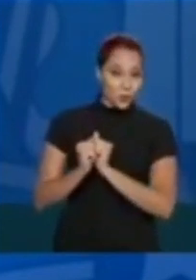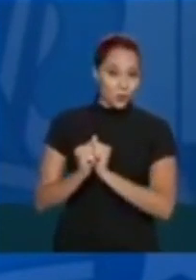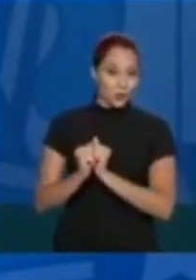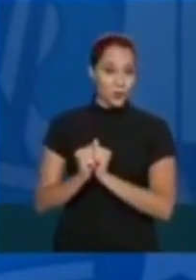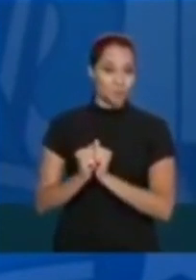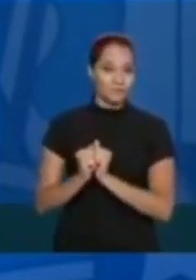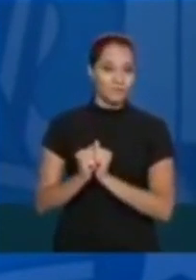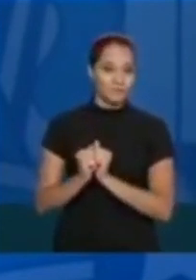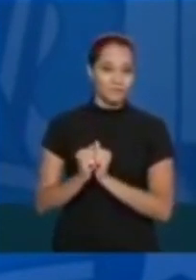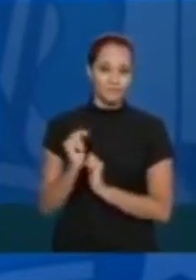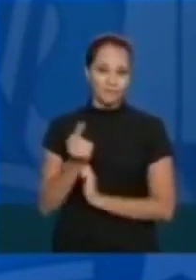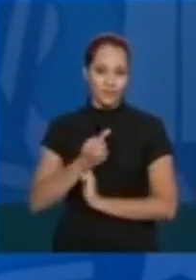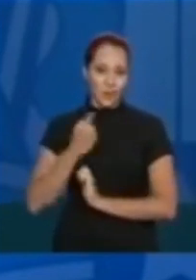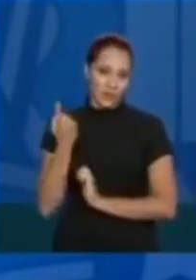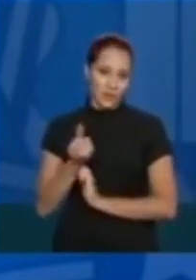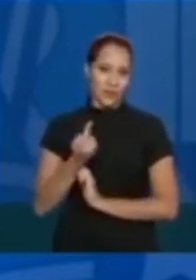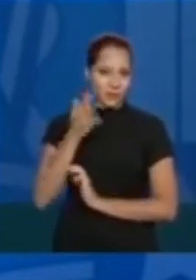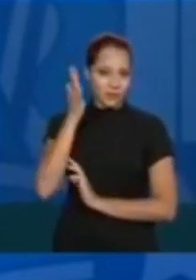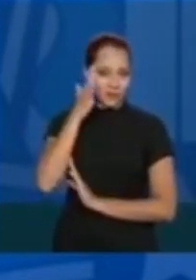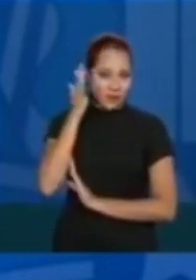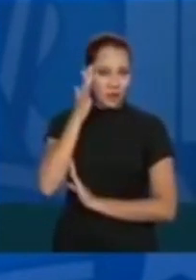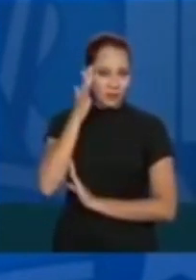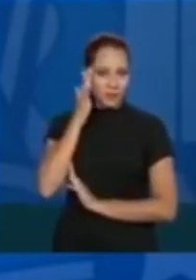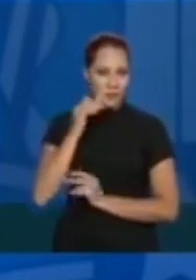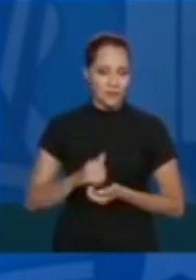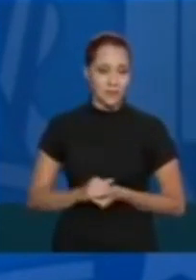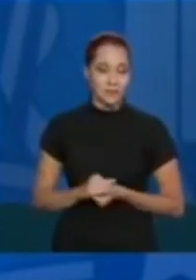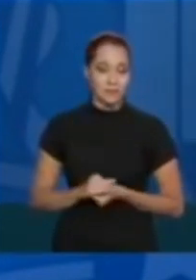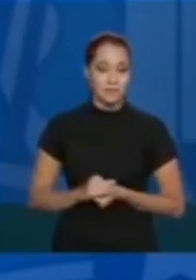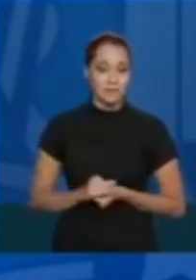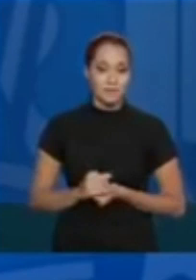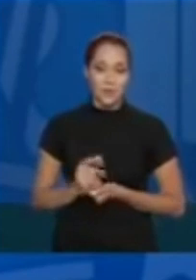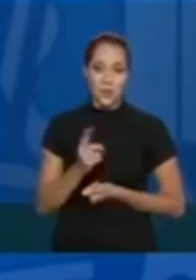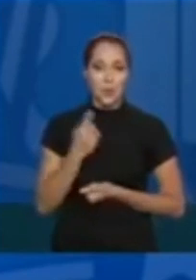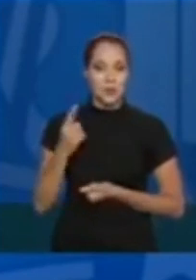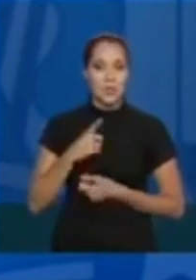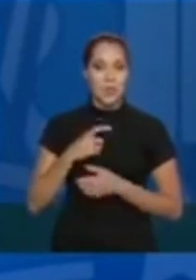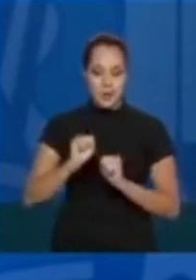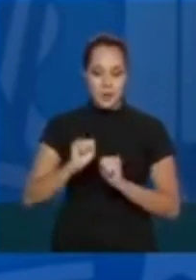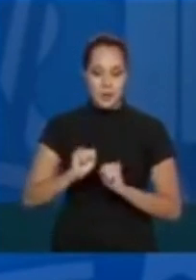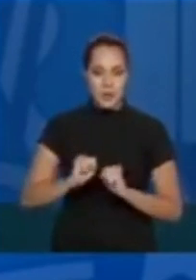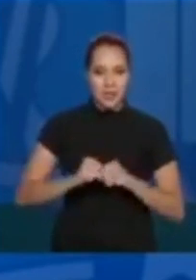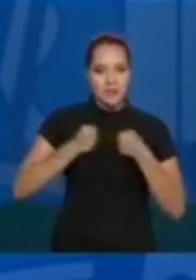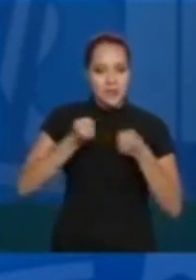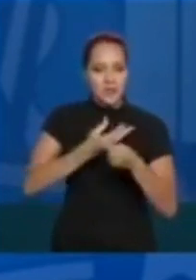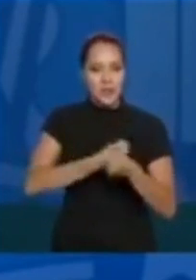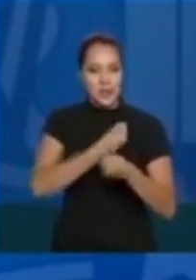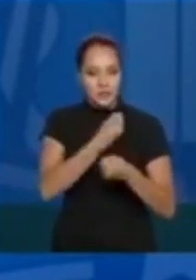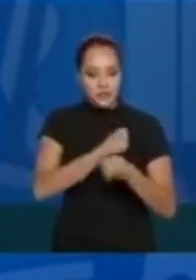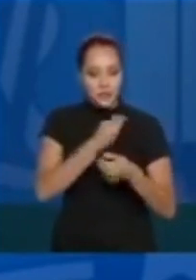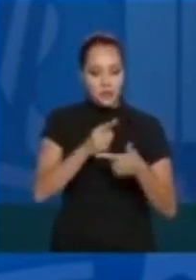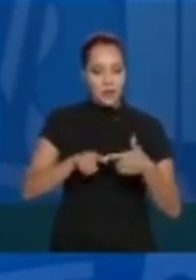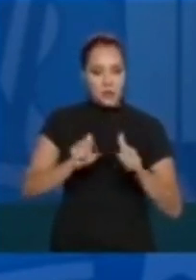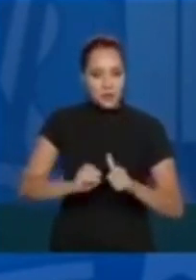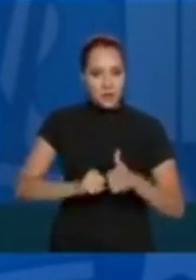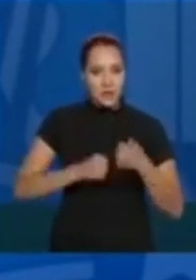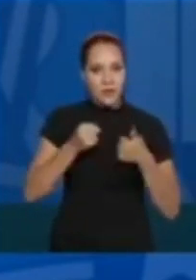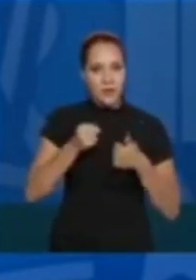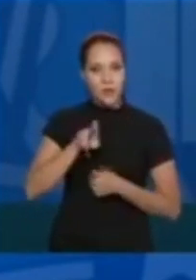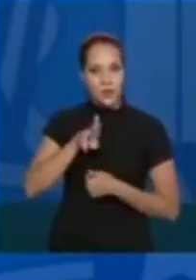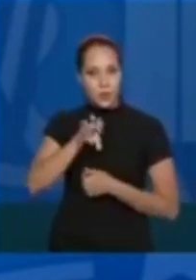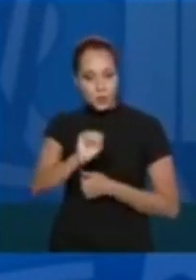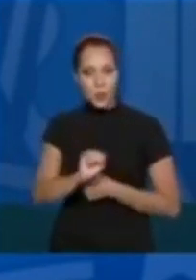não está, a gente sabe. Nós temos a defesa da vida, a defesa do SUS e a defesa